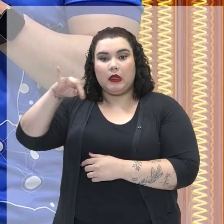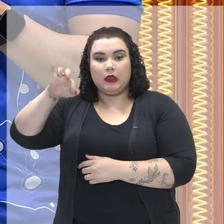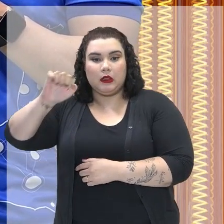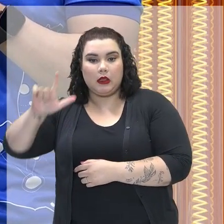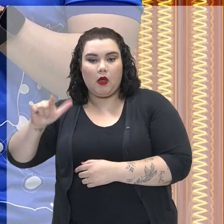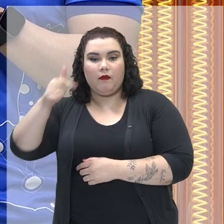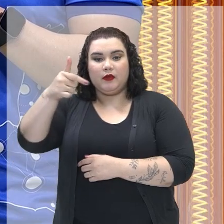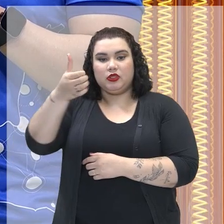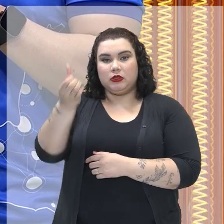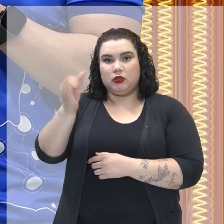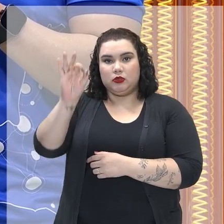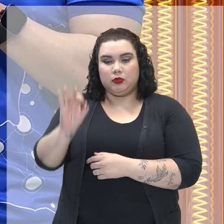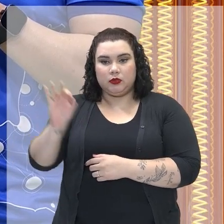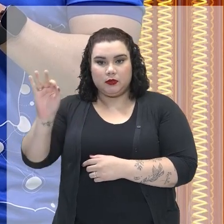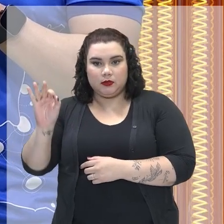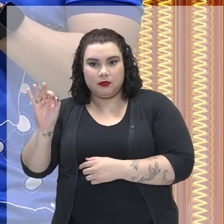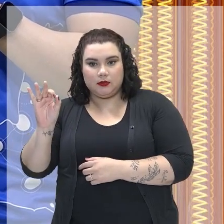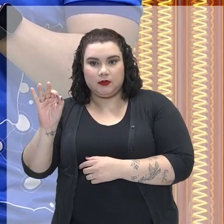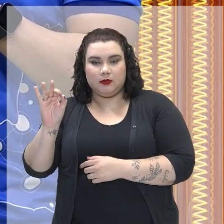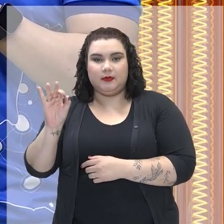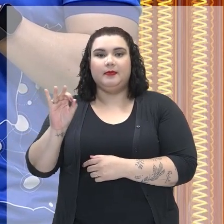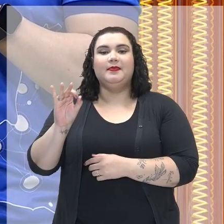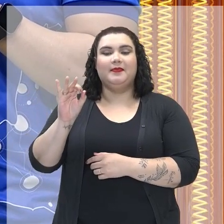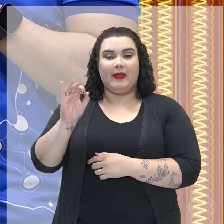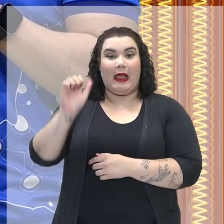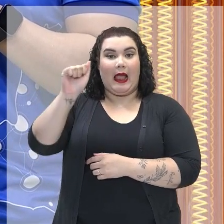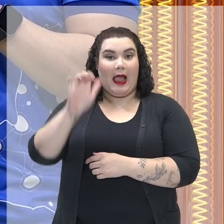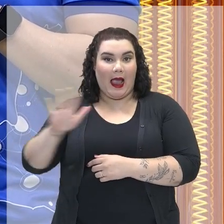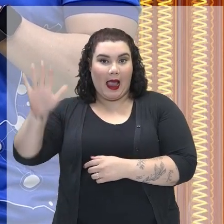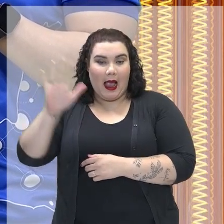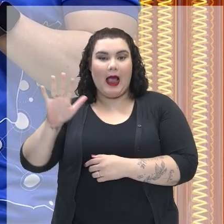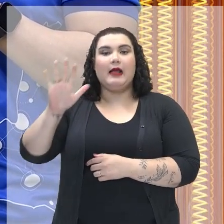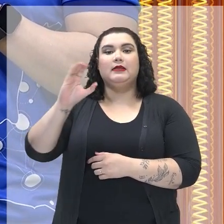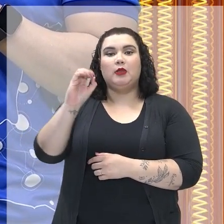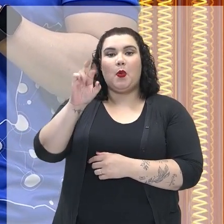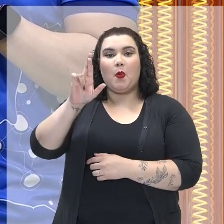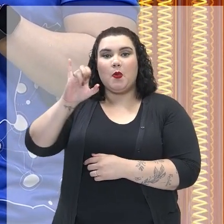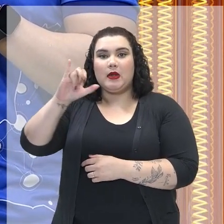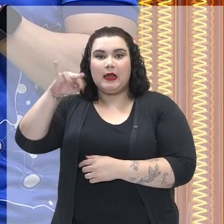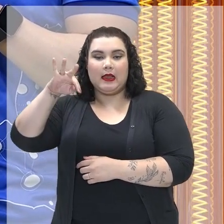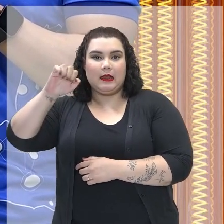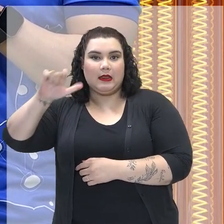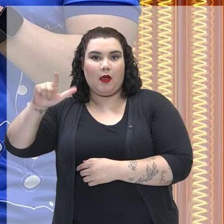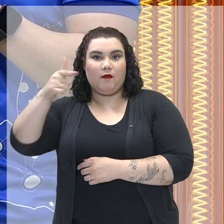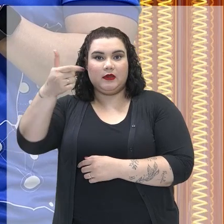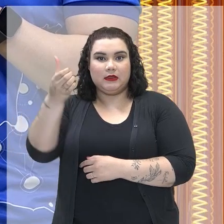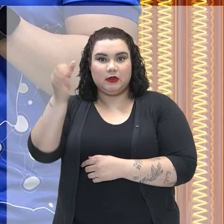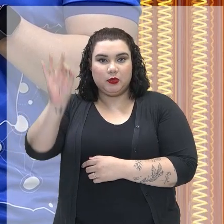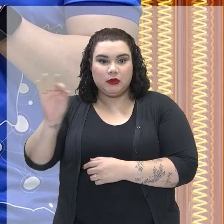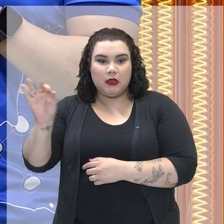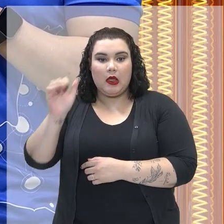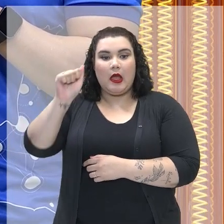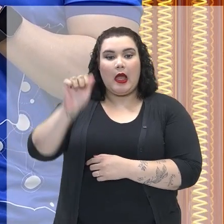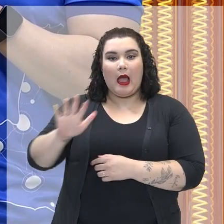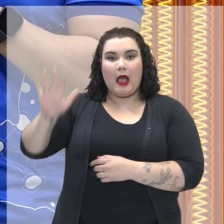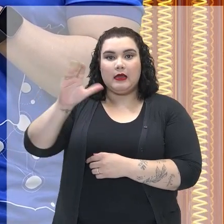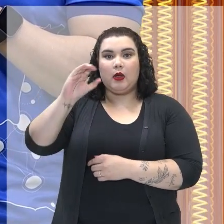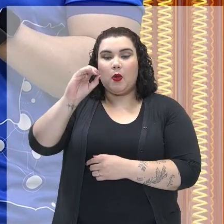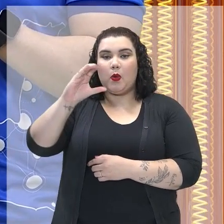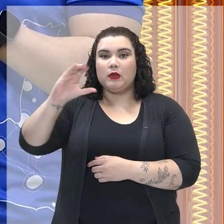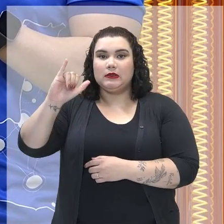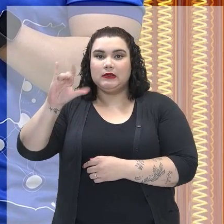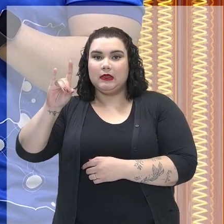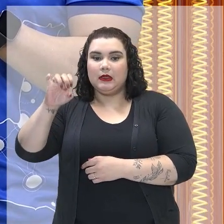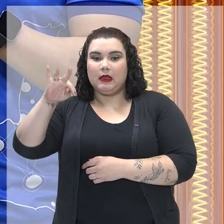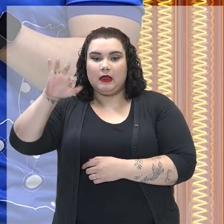Ocidental, tá bom? A Ásia Oriental, perdão, 26%. E a Ásia Ocidental, 25%